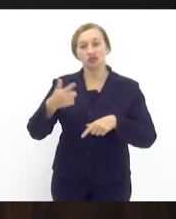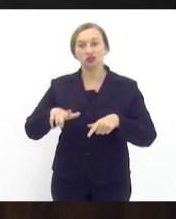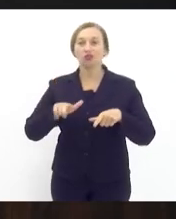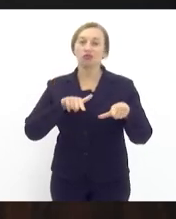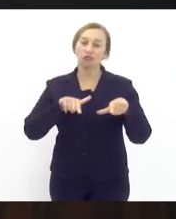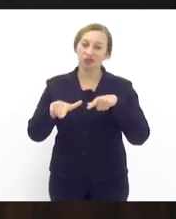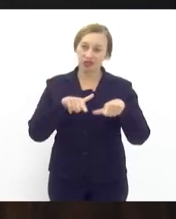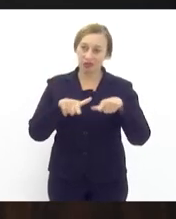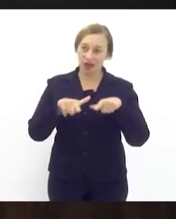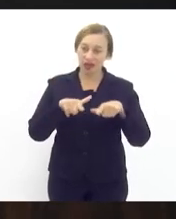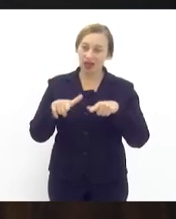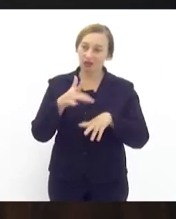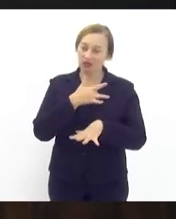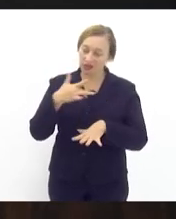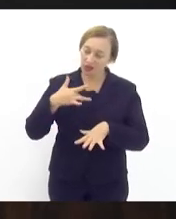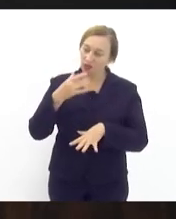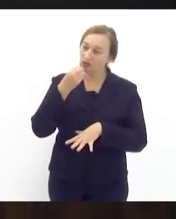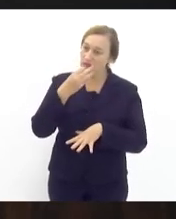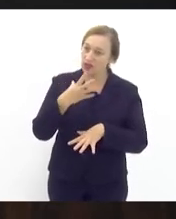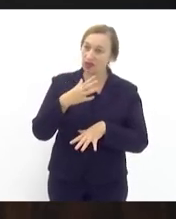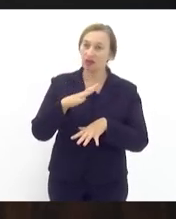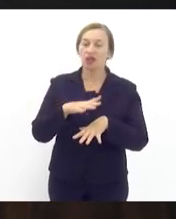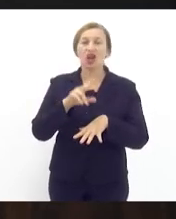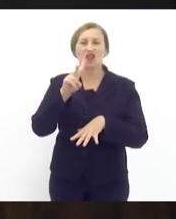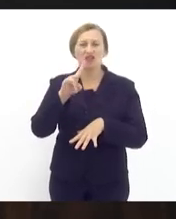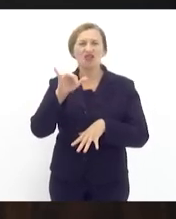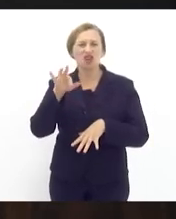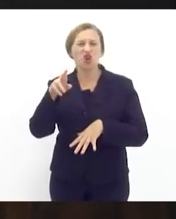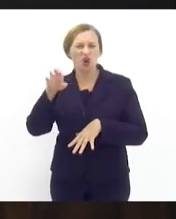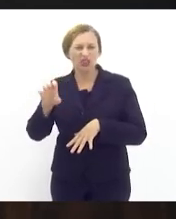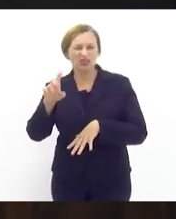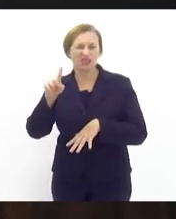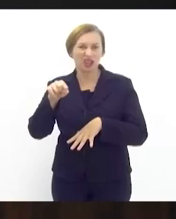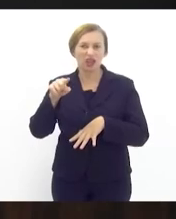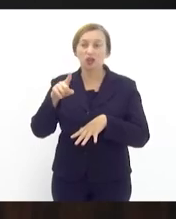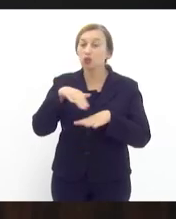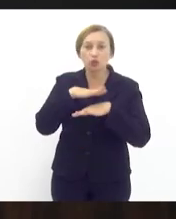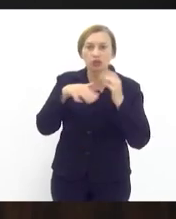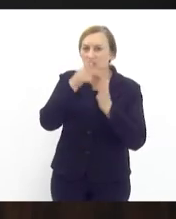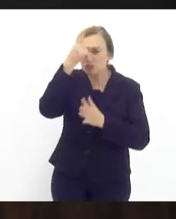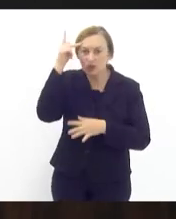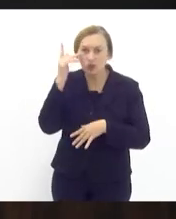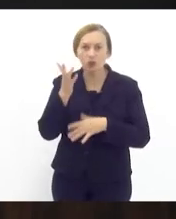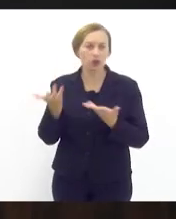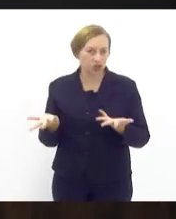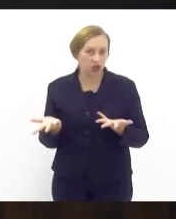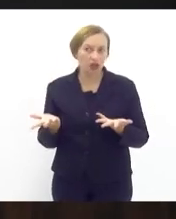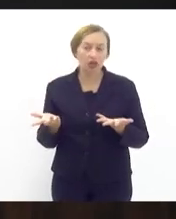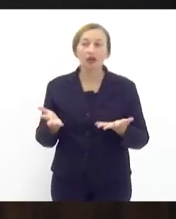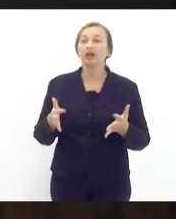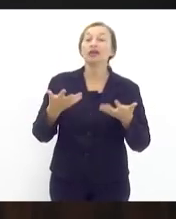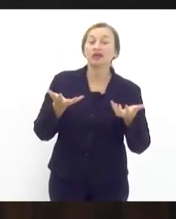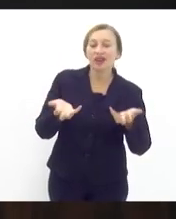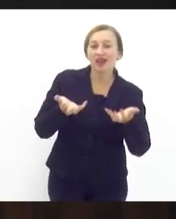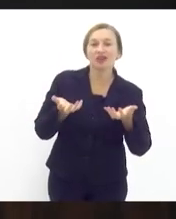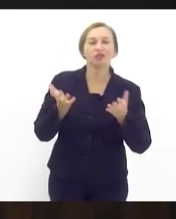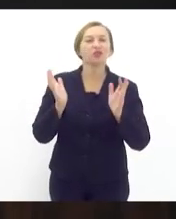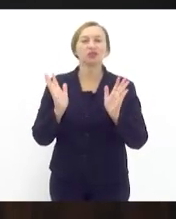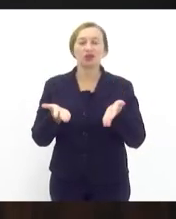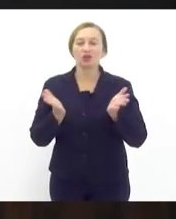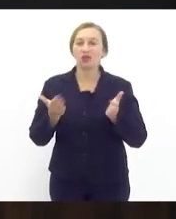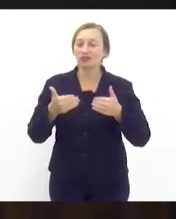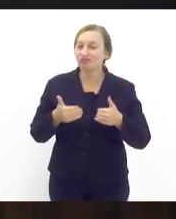com a sua saúde essa virose tá pegando todo mundo né mas nós queremos aqui nesse momento